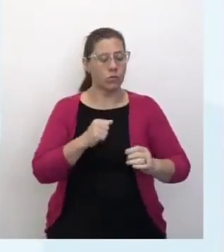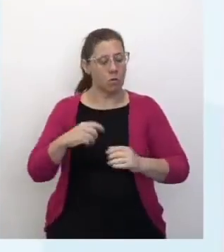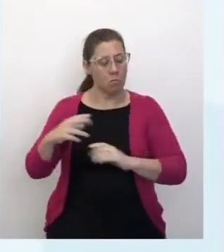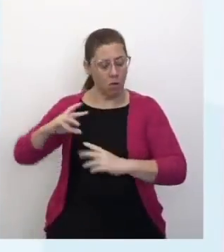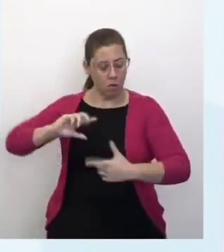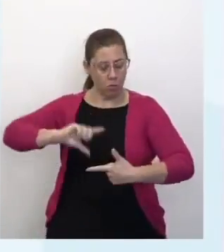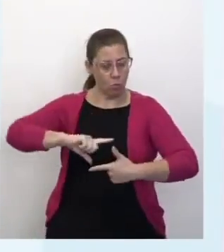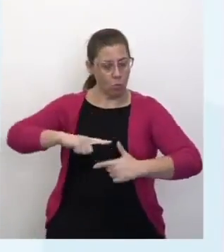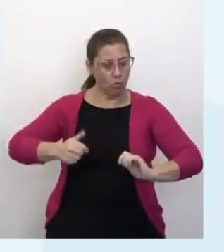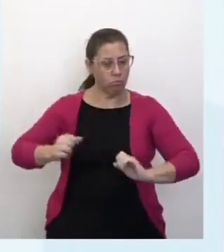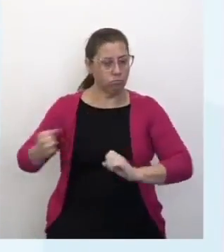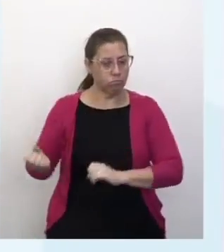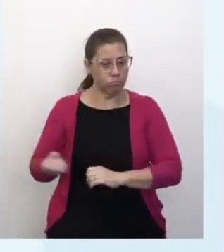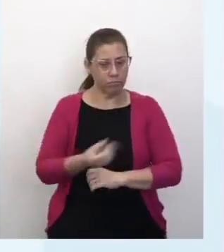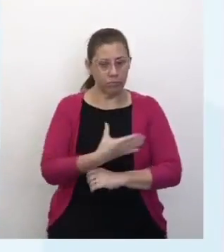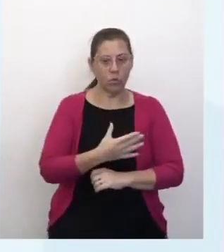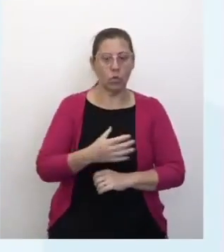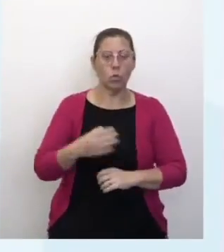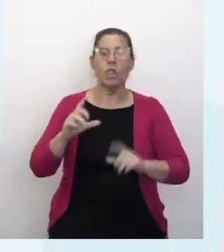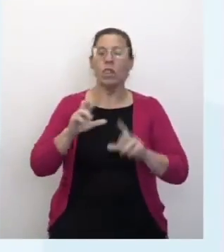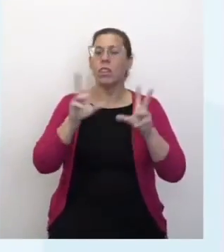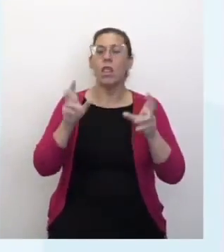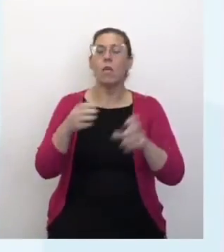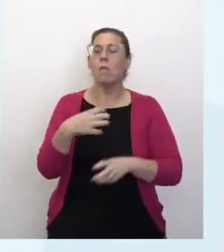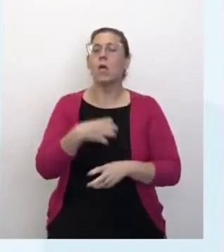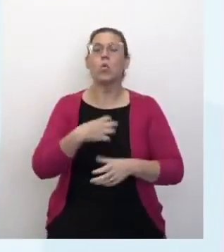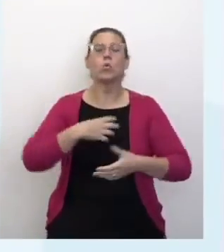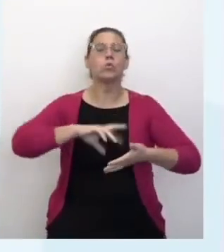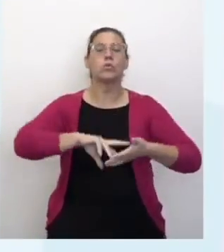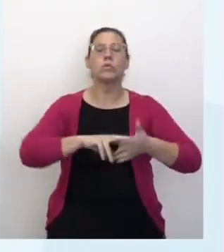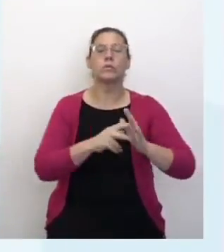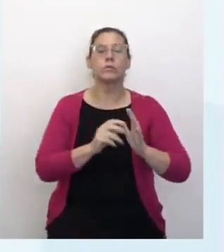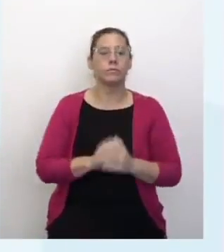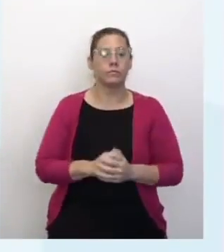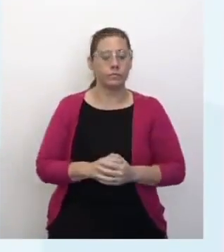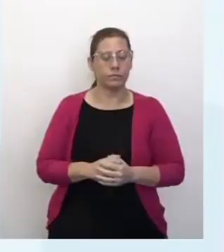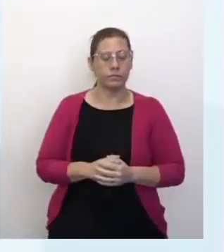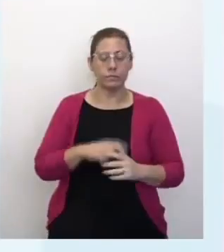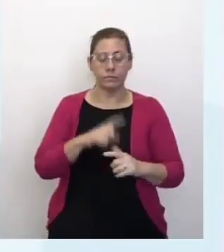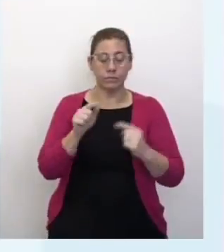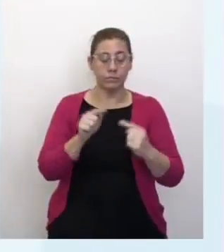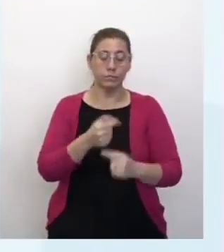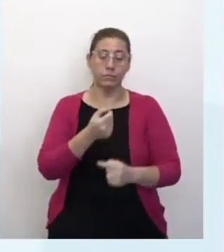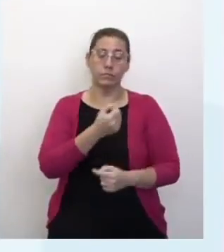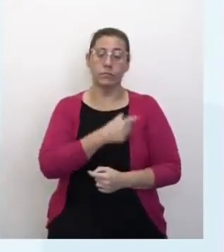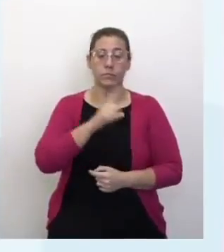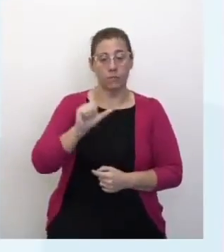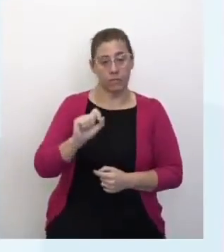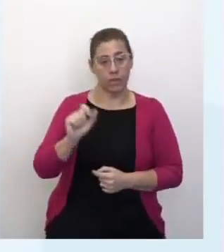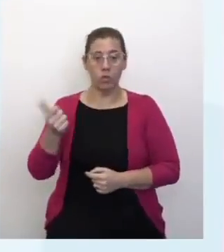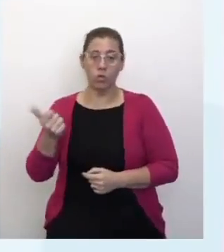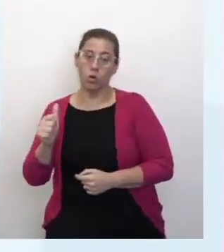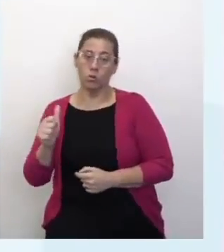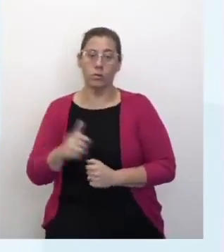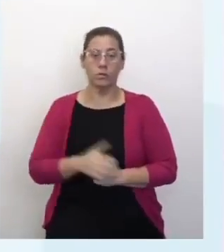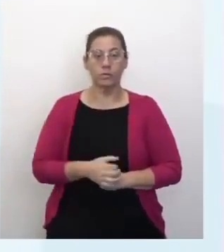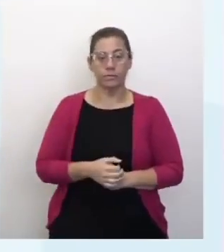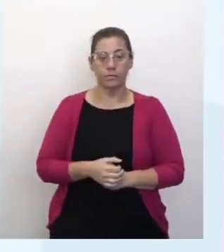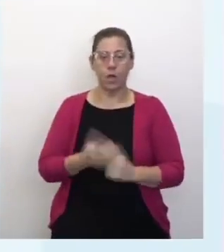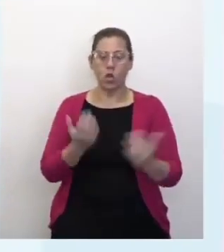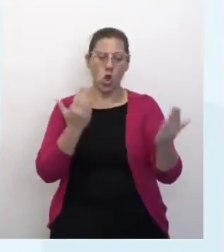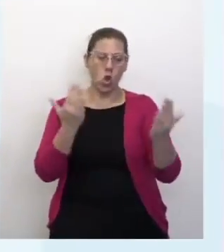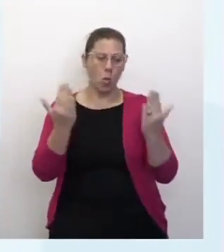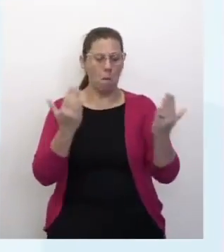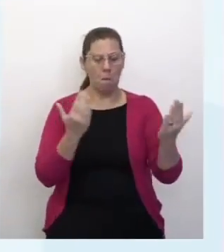procurando aproximações de tema e de sentido. E o objetivo da aula, na página 10 e 11, você tem essa aula inteirinha. Comparar